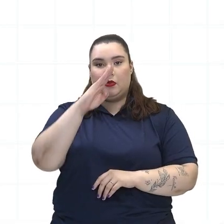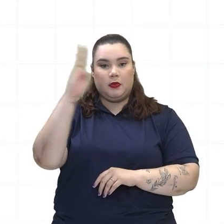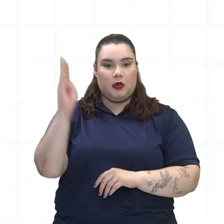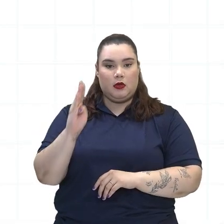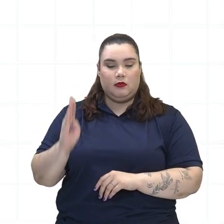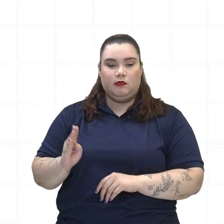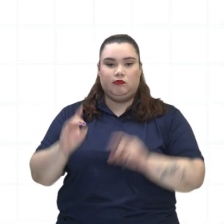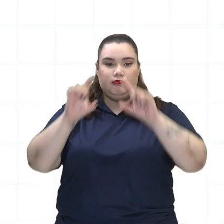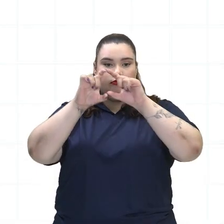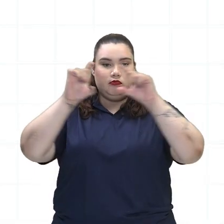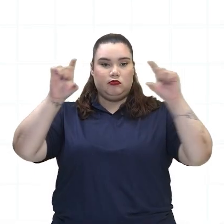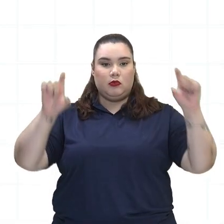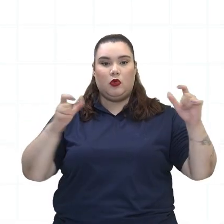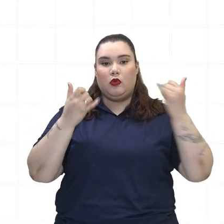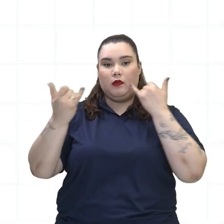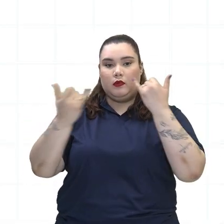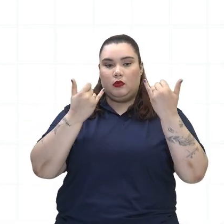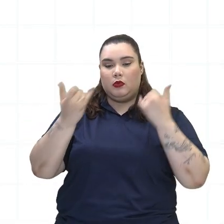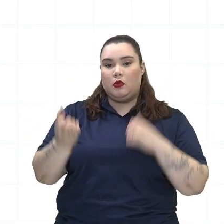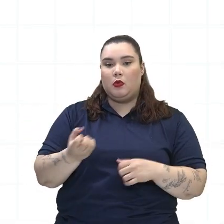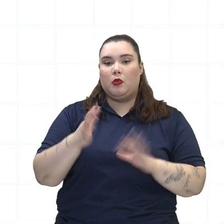na parte superior a informação